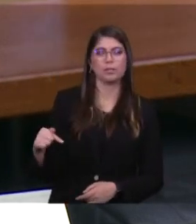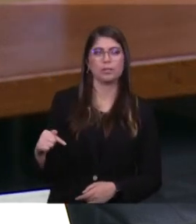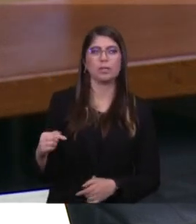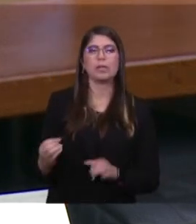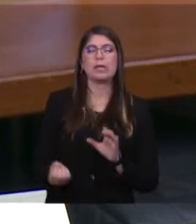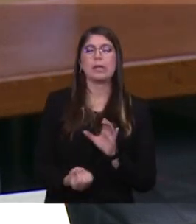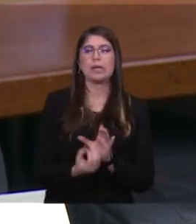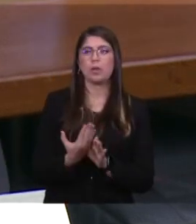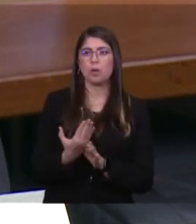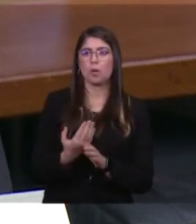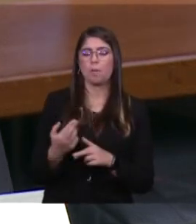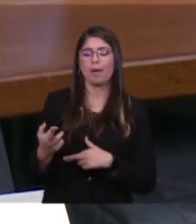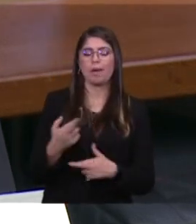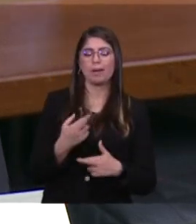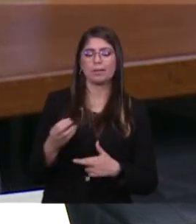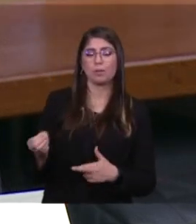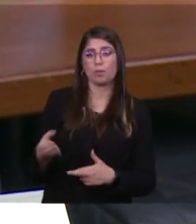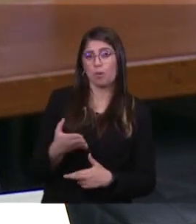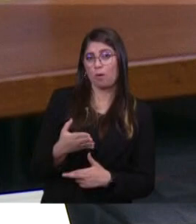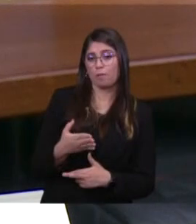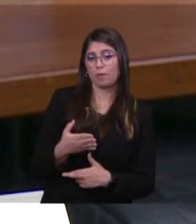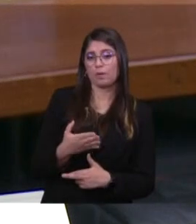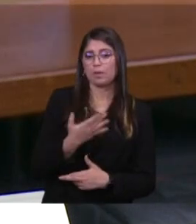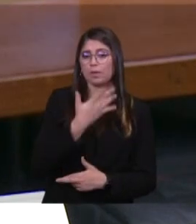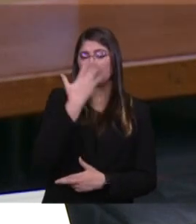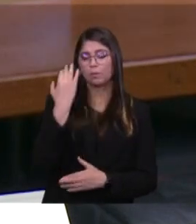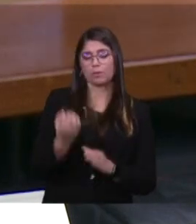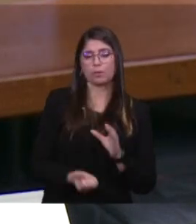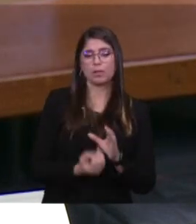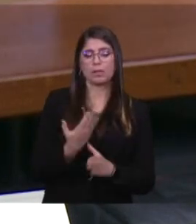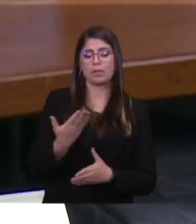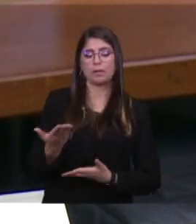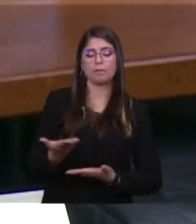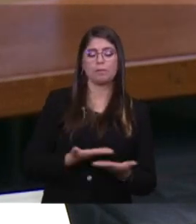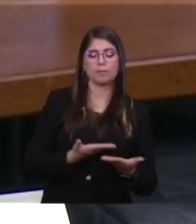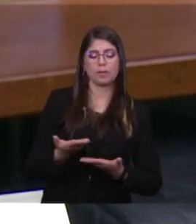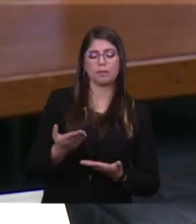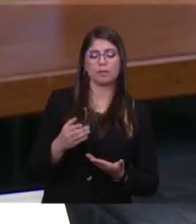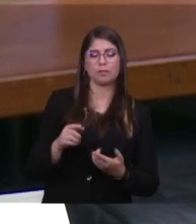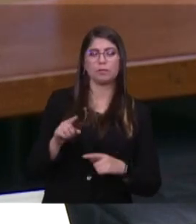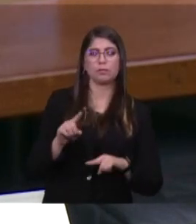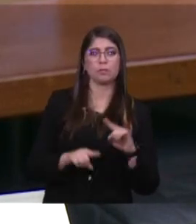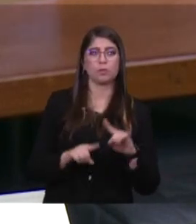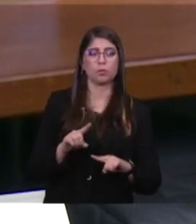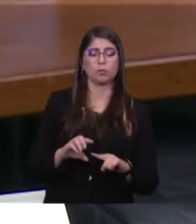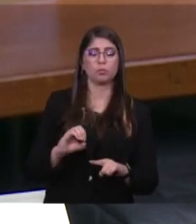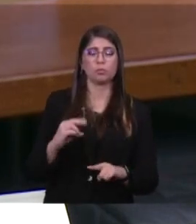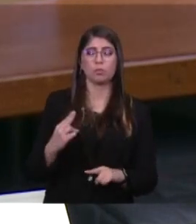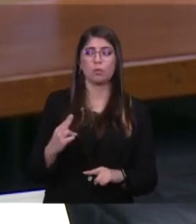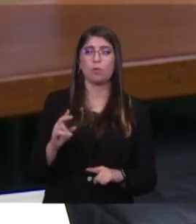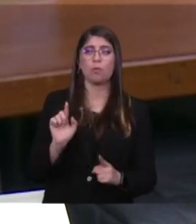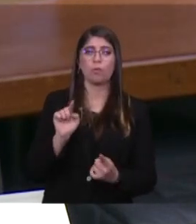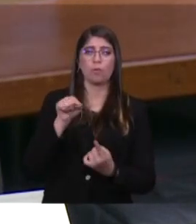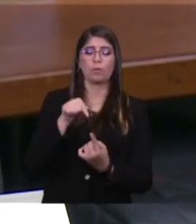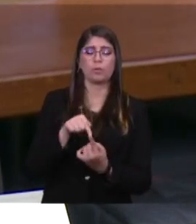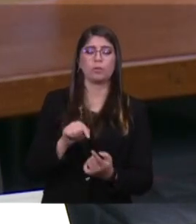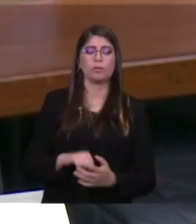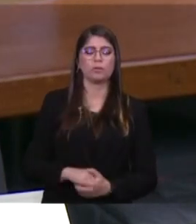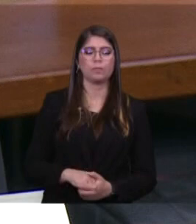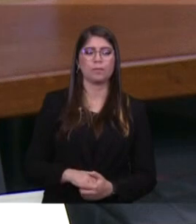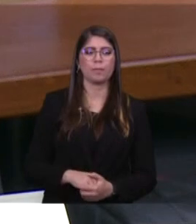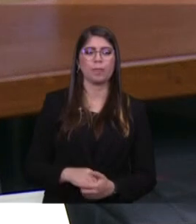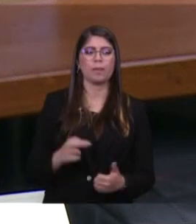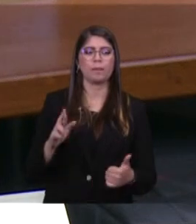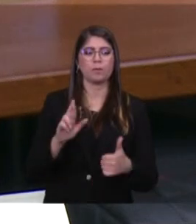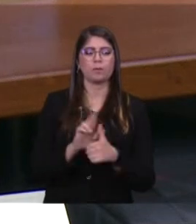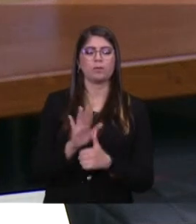jurídica tributária entre o remetente de bens ou serviços e o estado de destinação das operações. A Procuradoria-Geral da